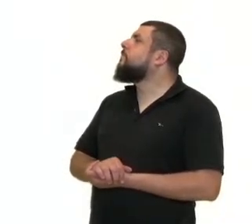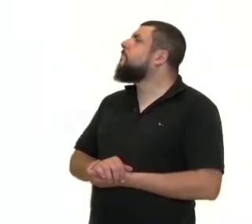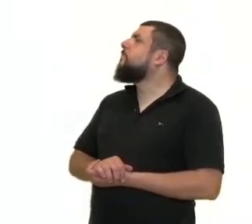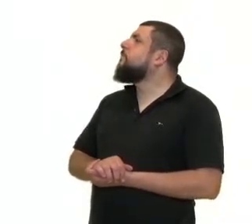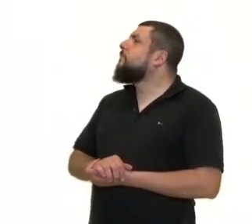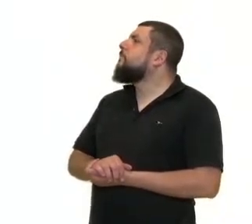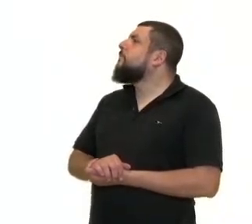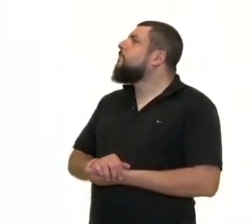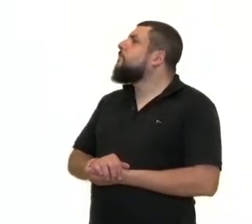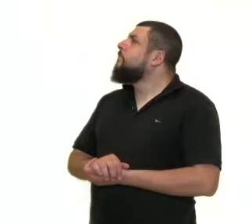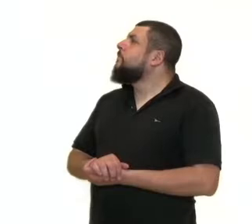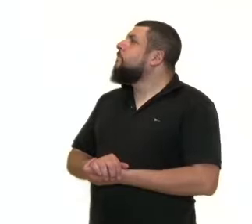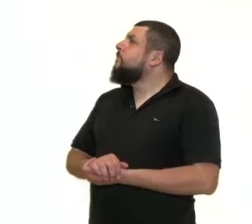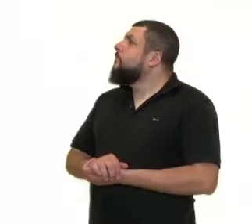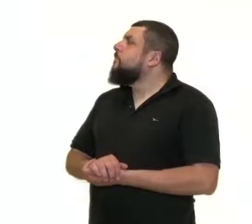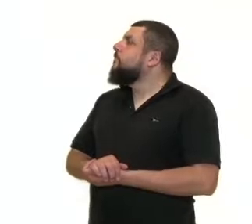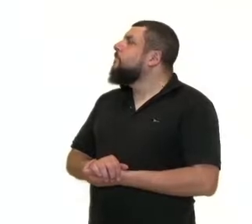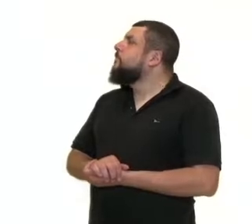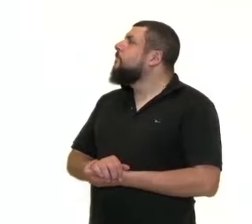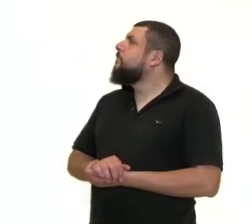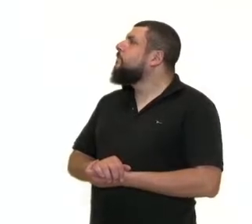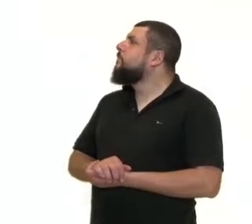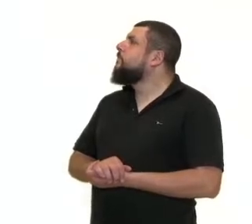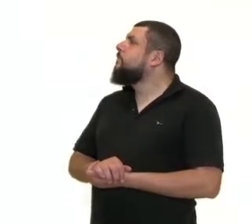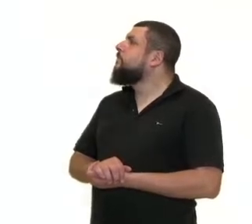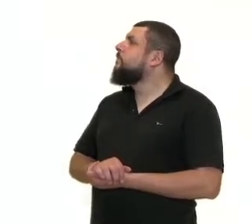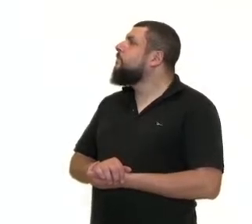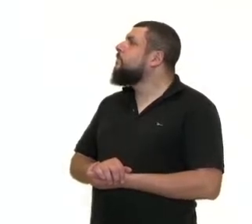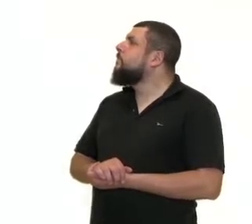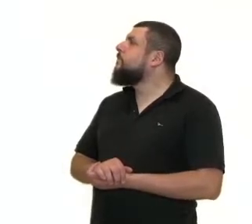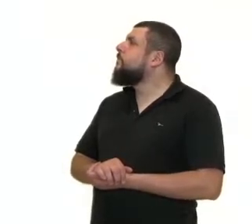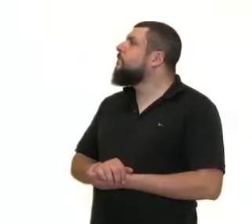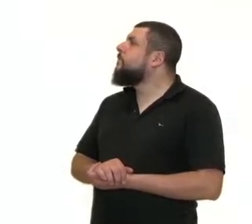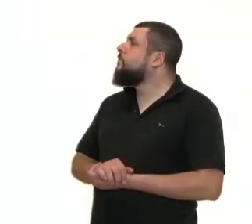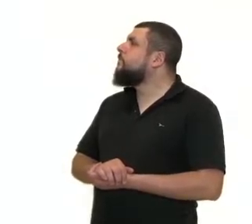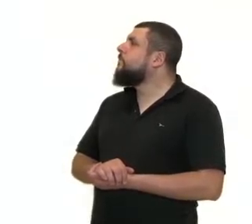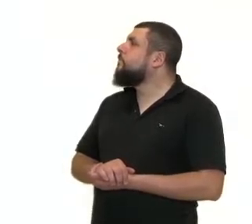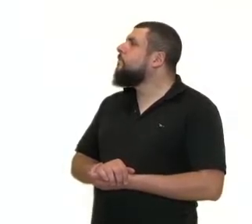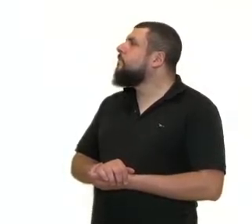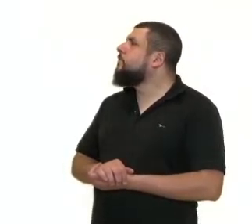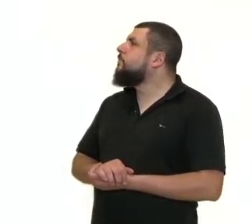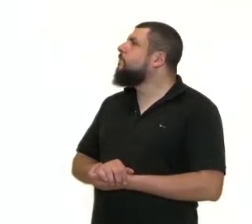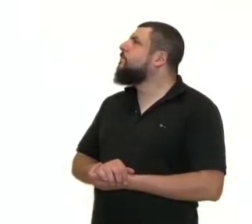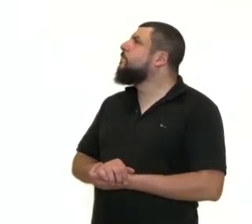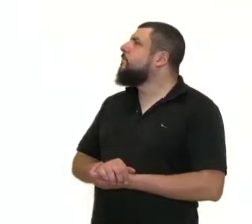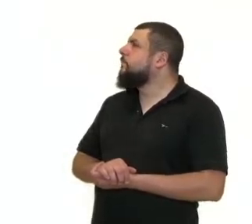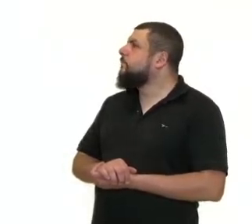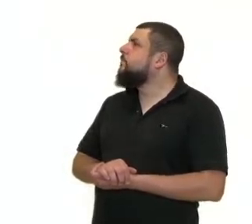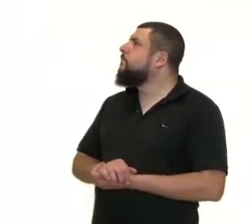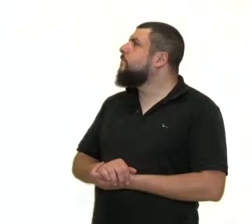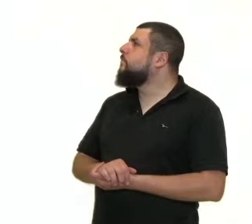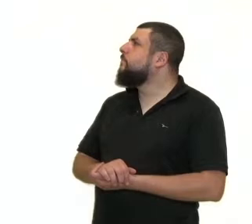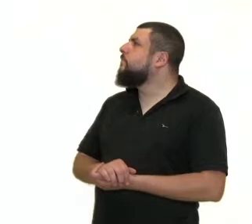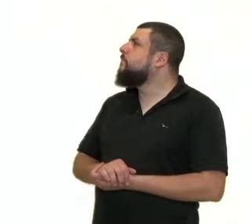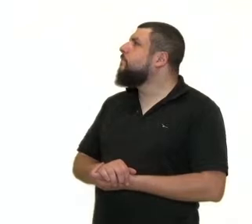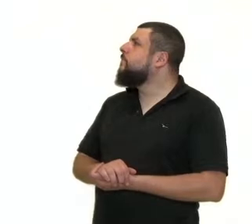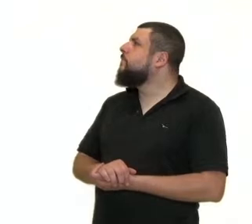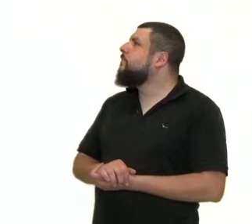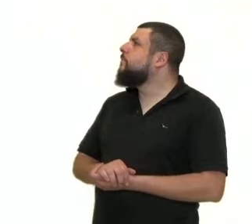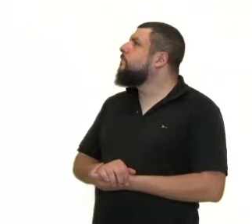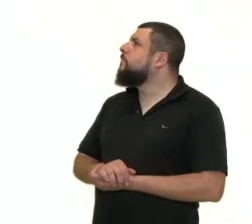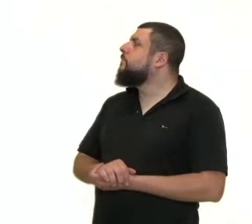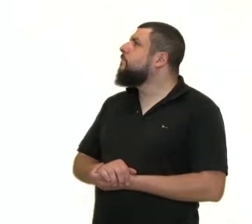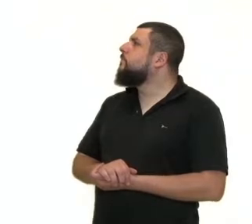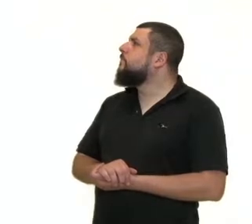e do Adolescente, o CONANDA, editou a Resolução 163, visando a proibição de qualquer propaganda que